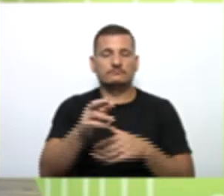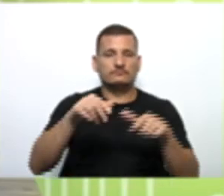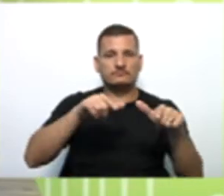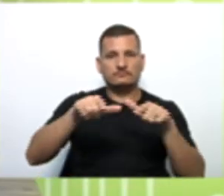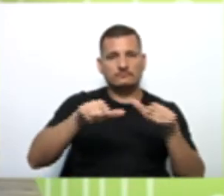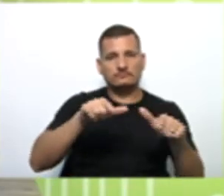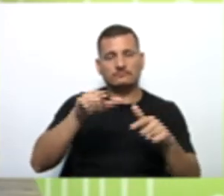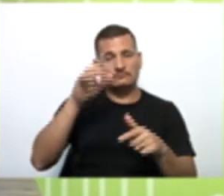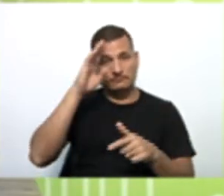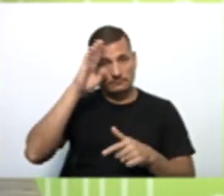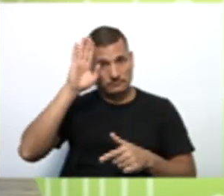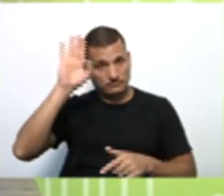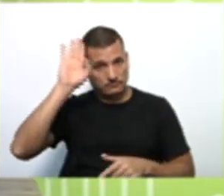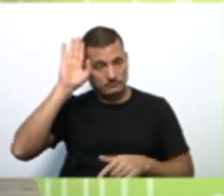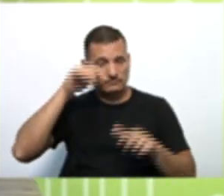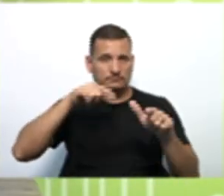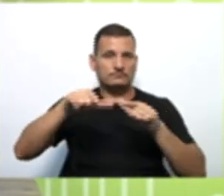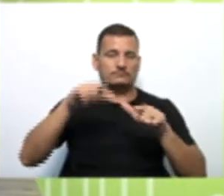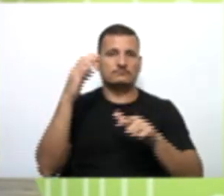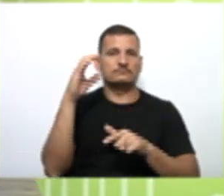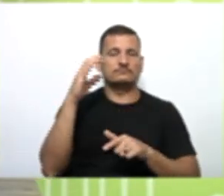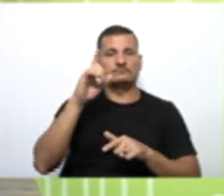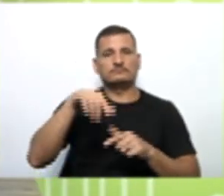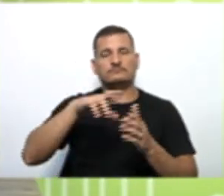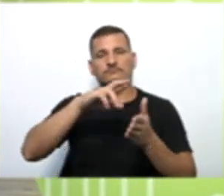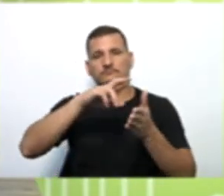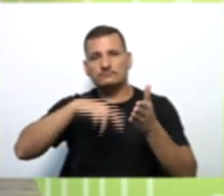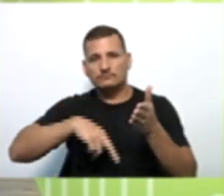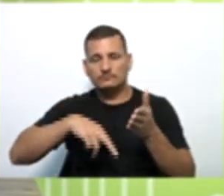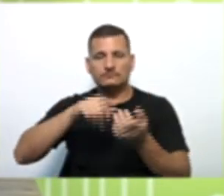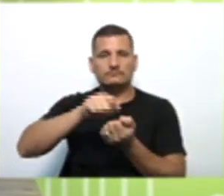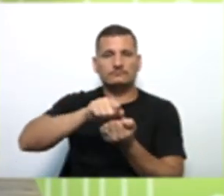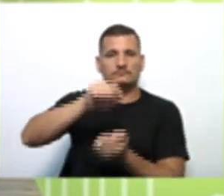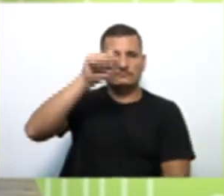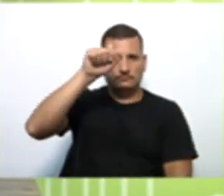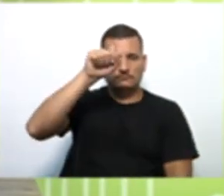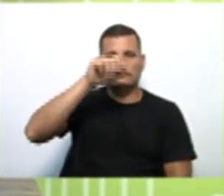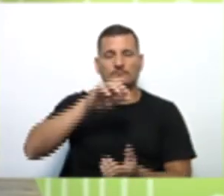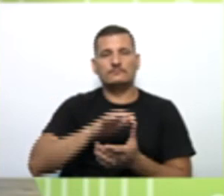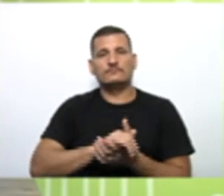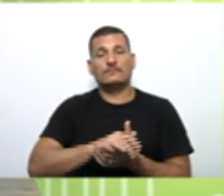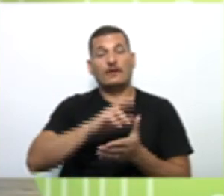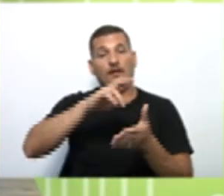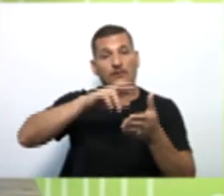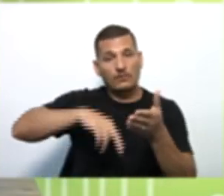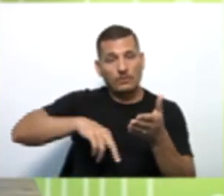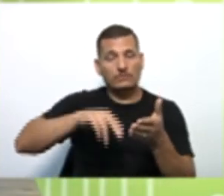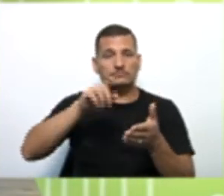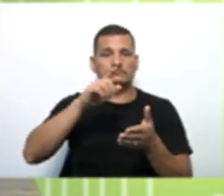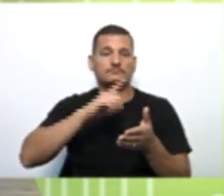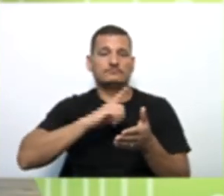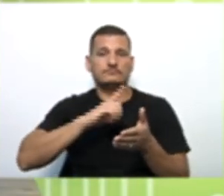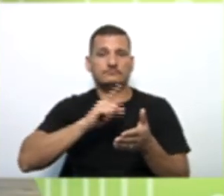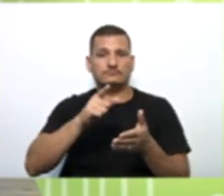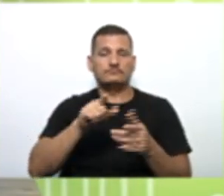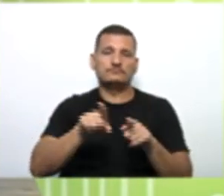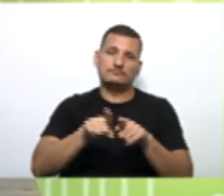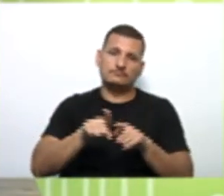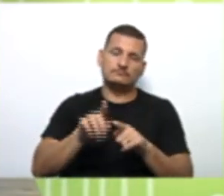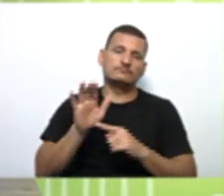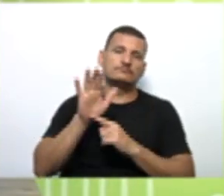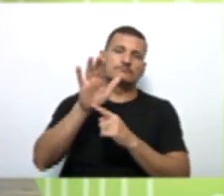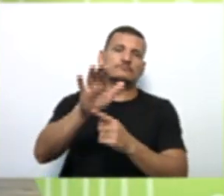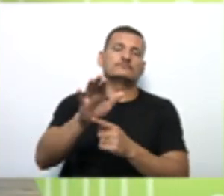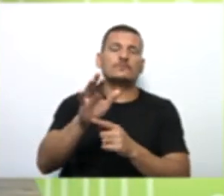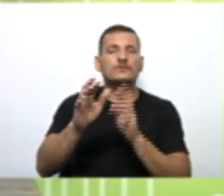acadêmico, de um trabalho científico, que são o relatório e o banner. No relatório, você tem também a exposição de